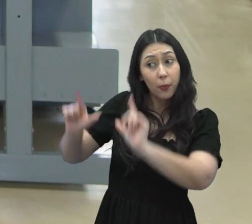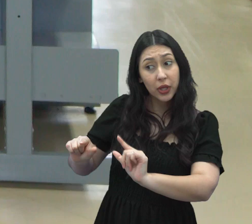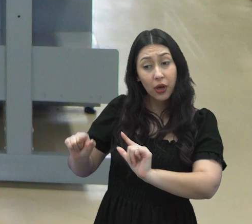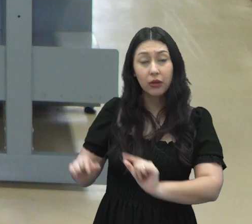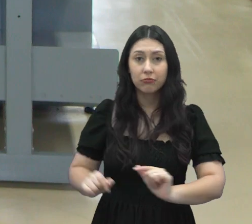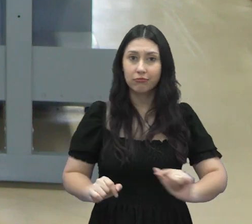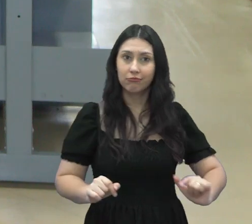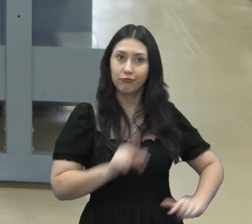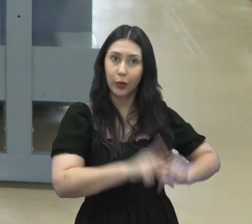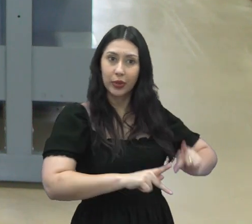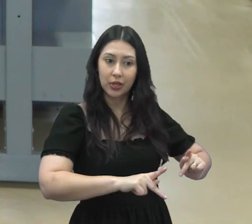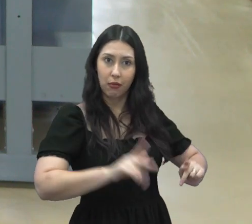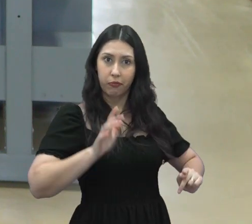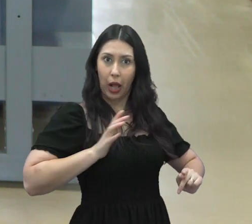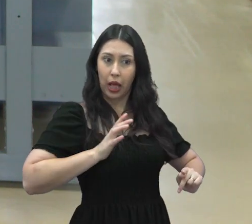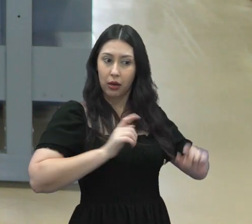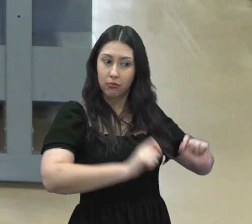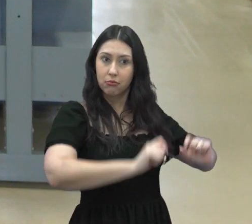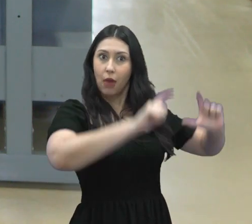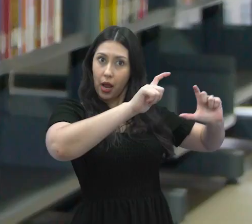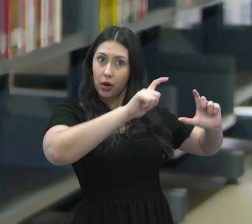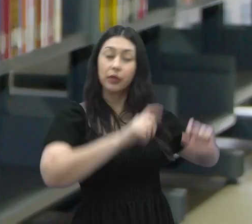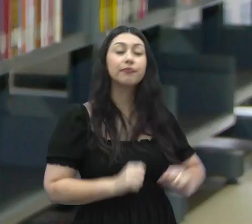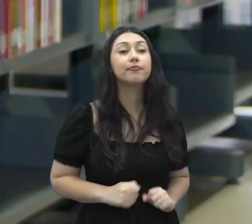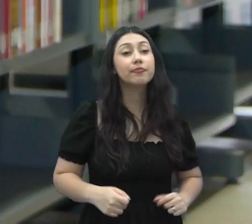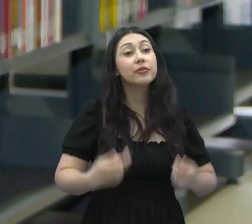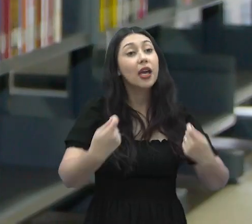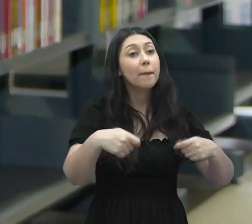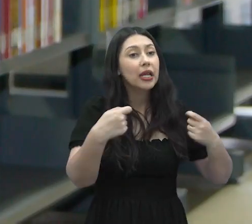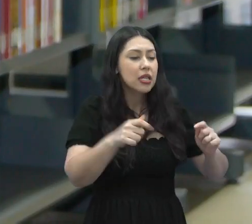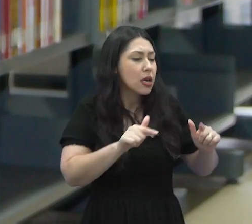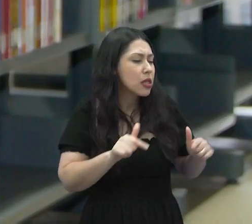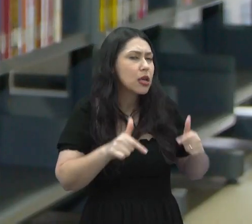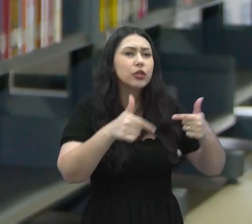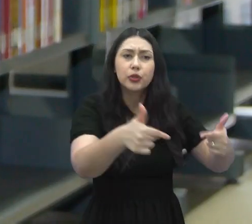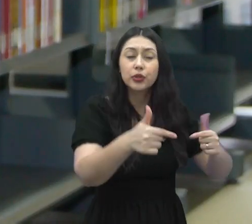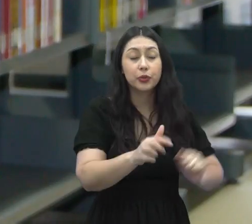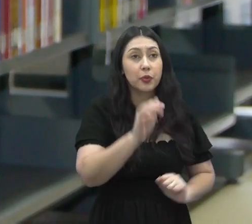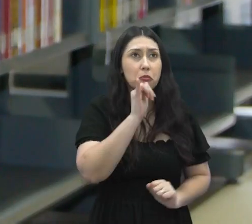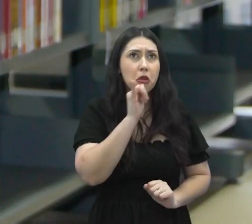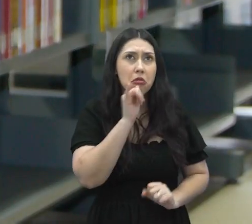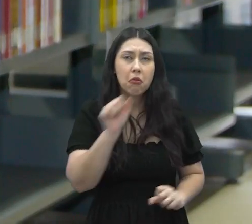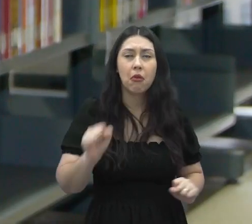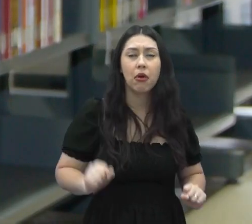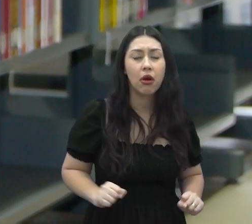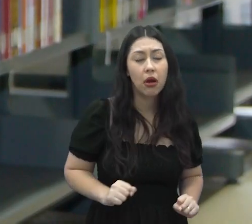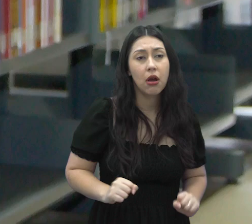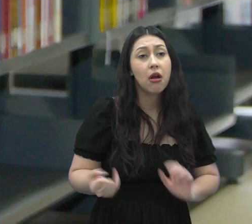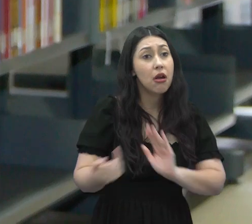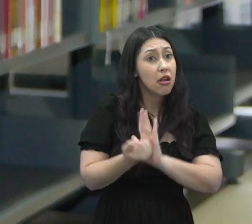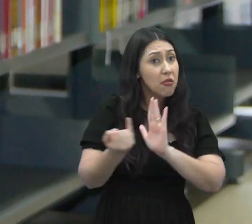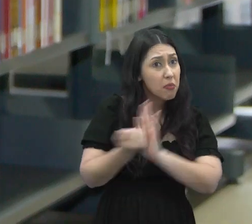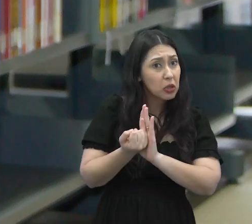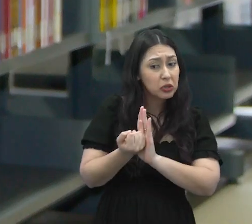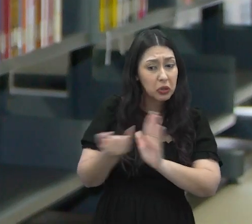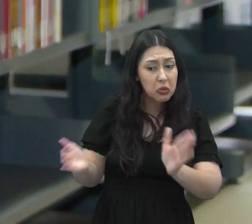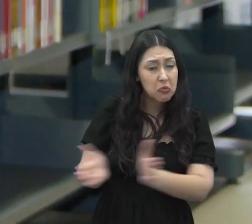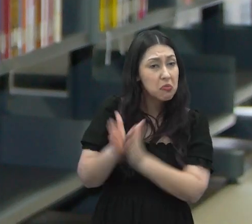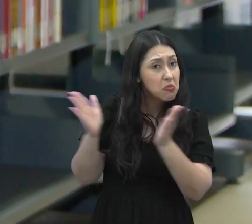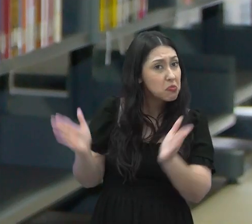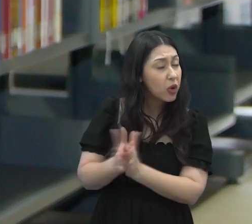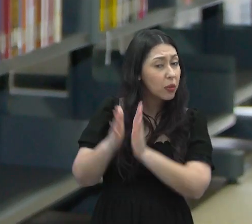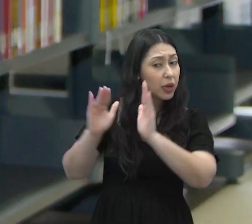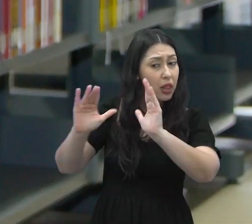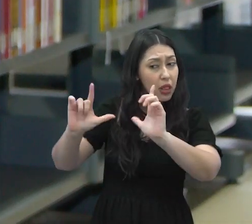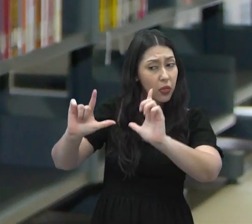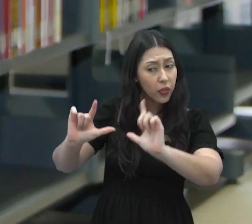população mais pobre e taxar os mais ricos. A gente tem que atacar esse problema por diversas frentes, né? Então, reduzir o imposto de renda